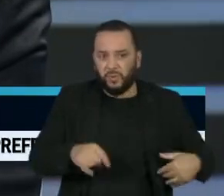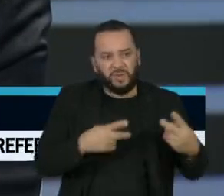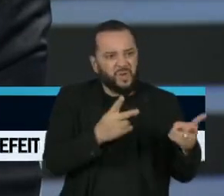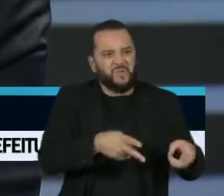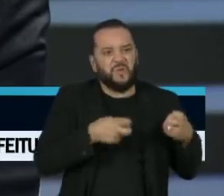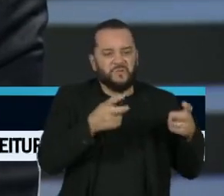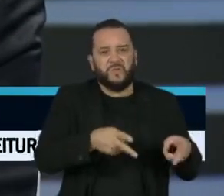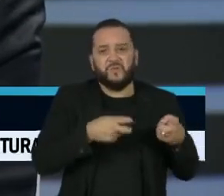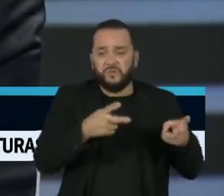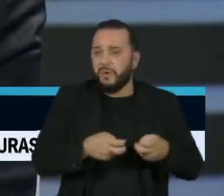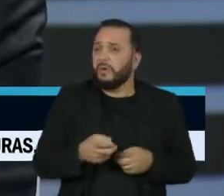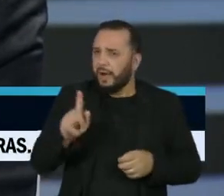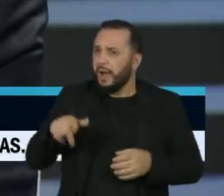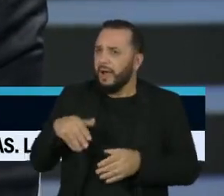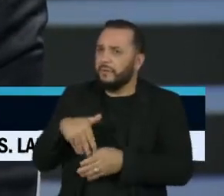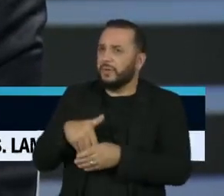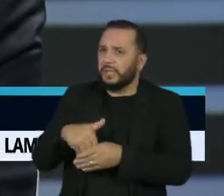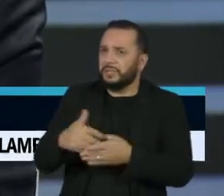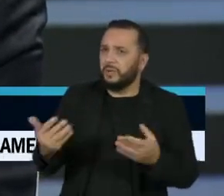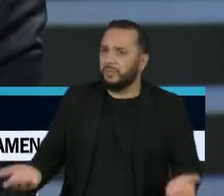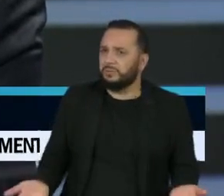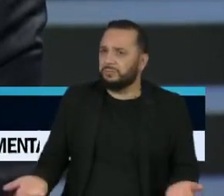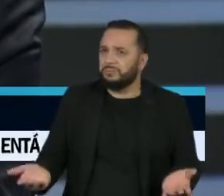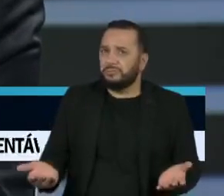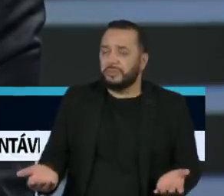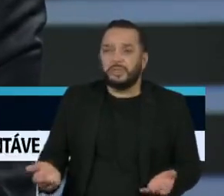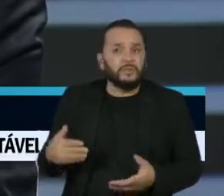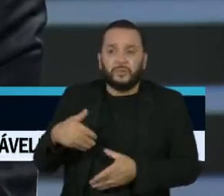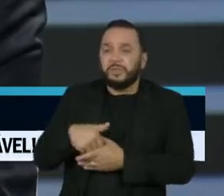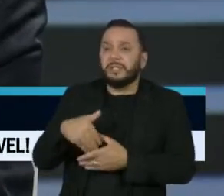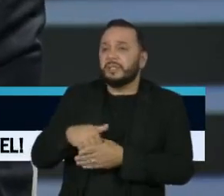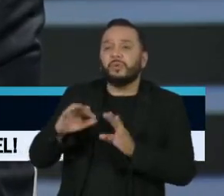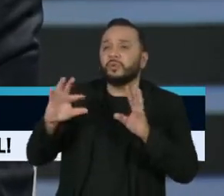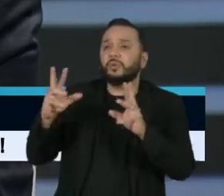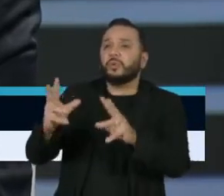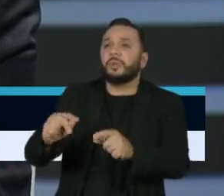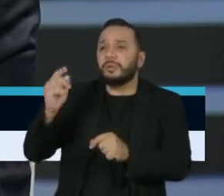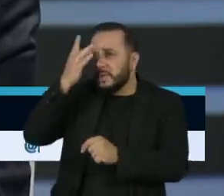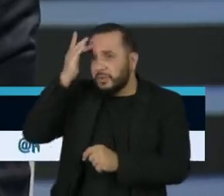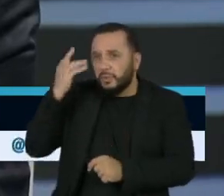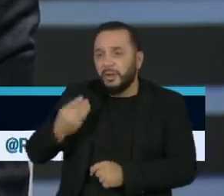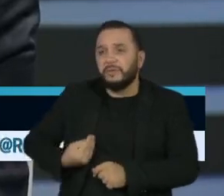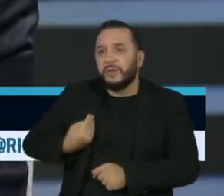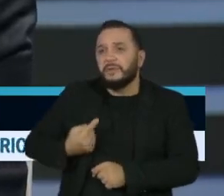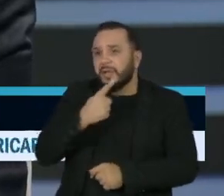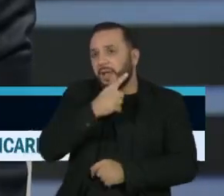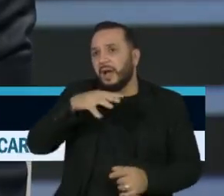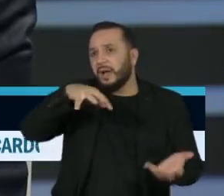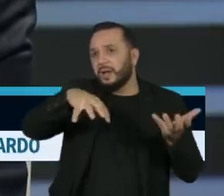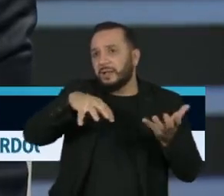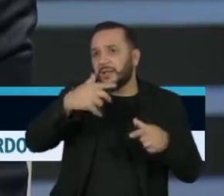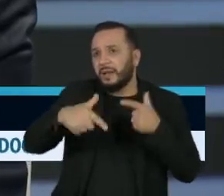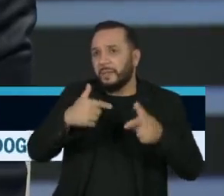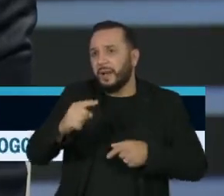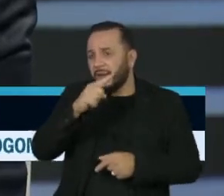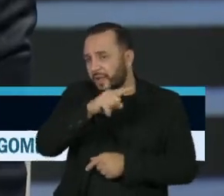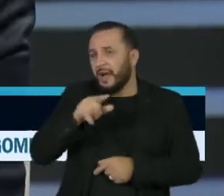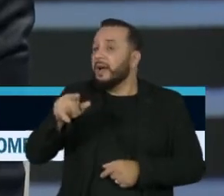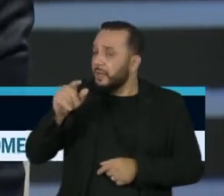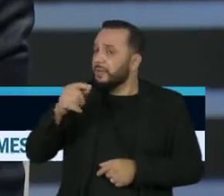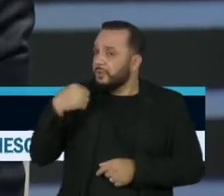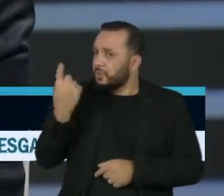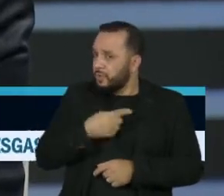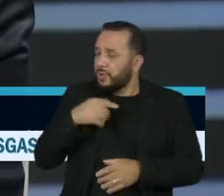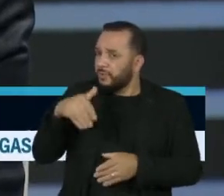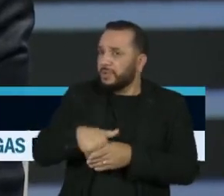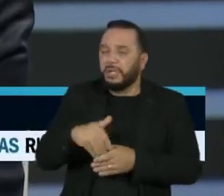chega lá pela porta do fundo. Todos foram eleitos por nós, pelo povo brasileiro. Se você perguntar à população quem você votou para